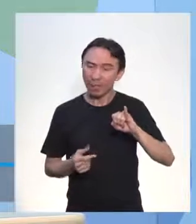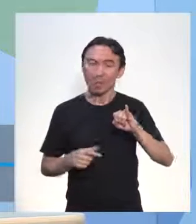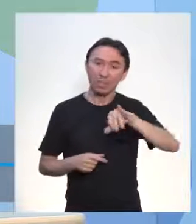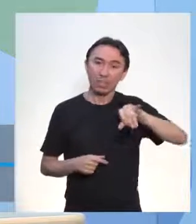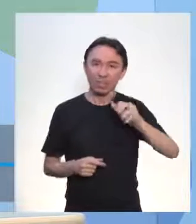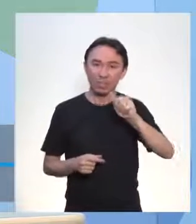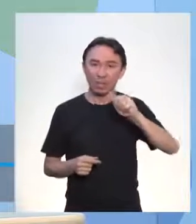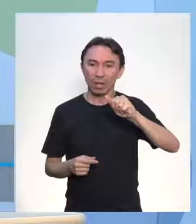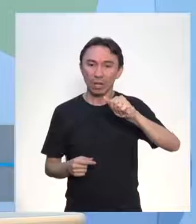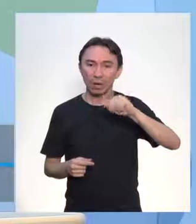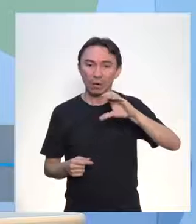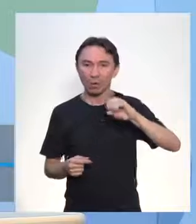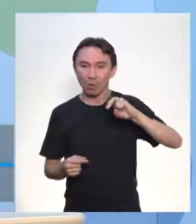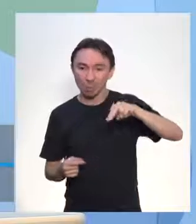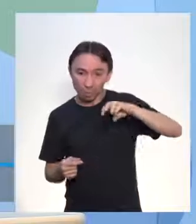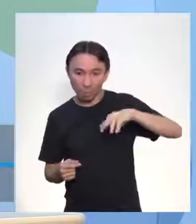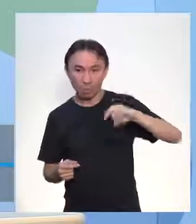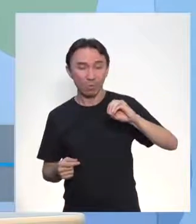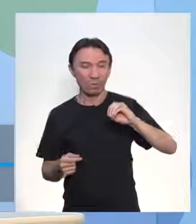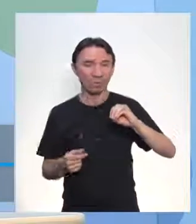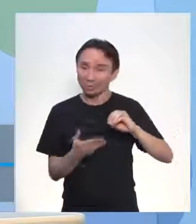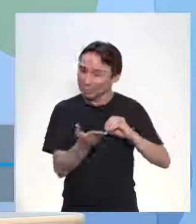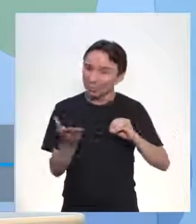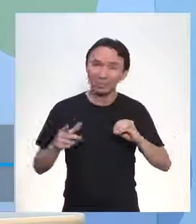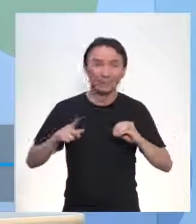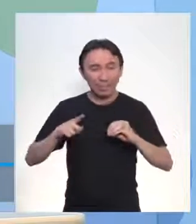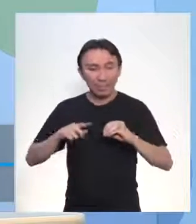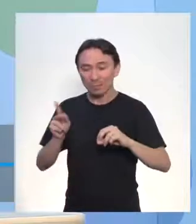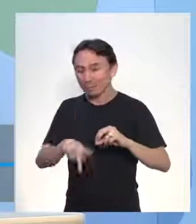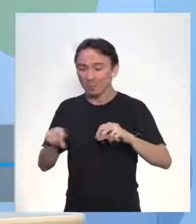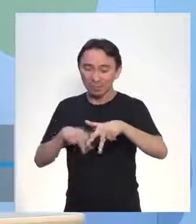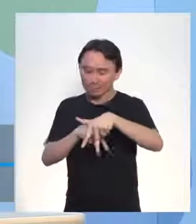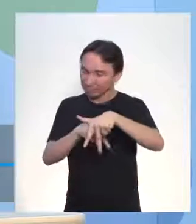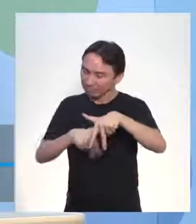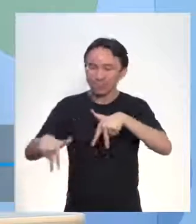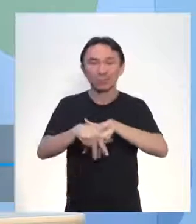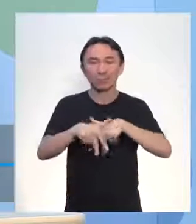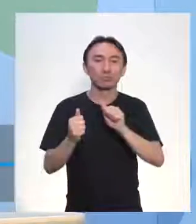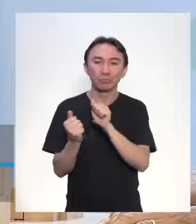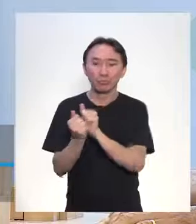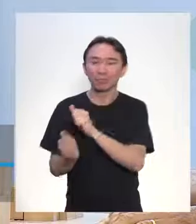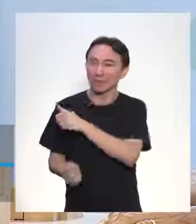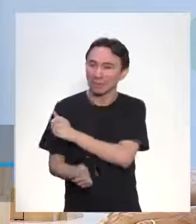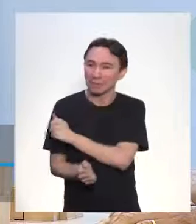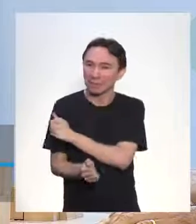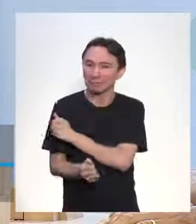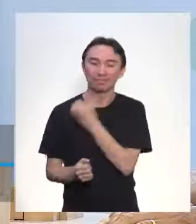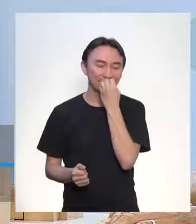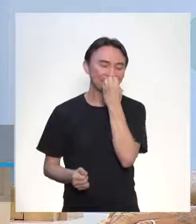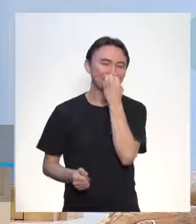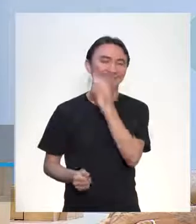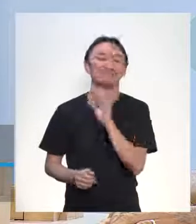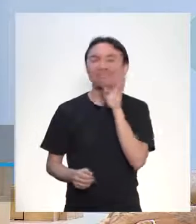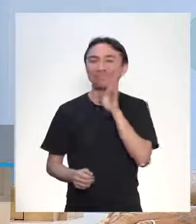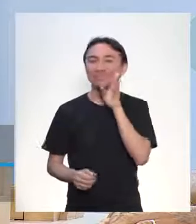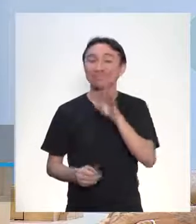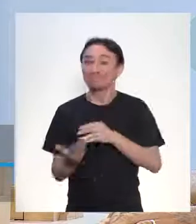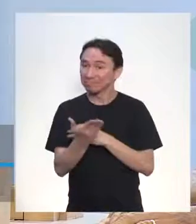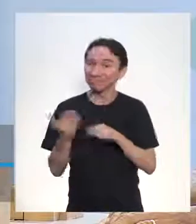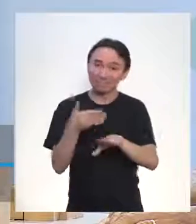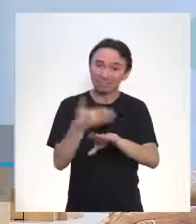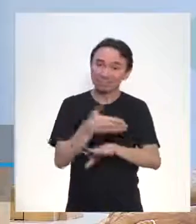aqui em saber que tem professor protagonista também junto com os alunos. Que legal. Então, muito obrigada pela participação de